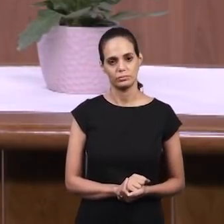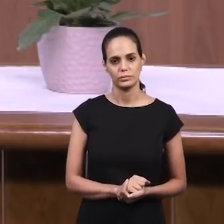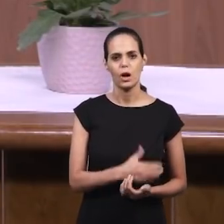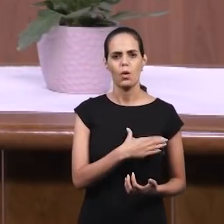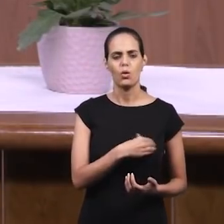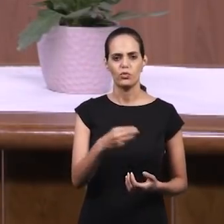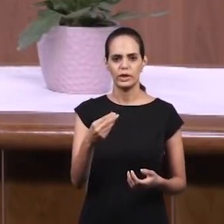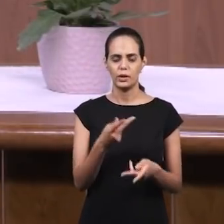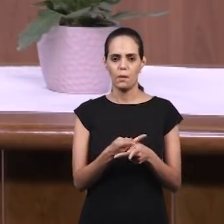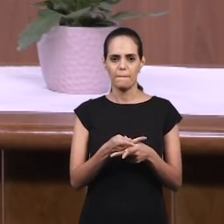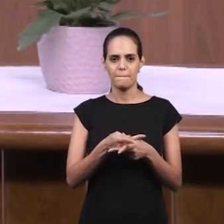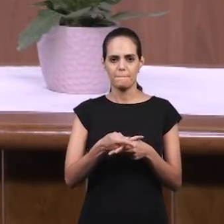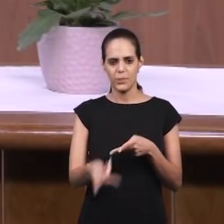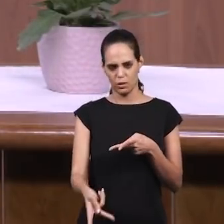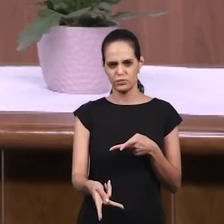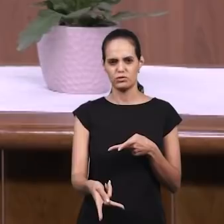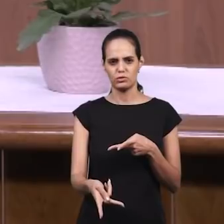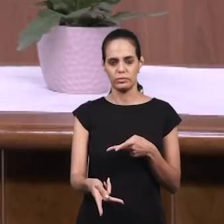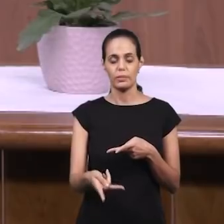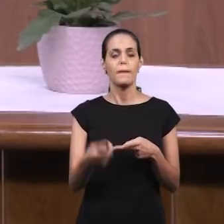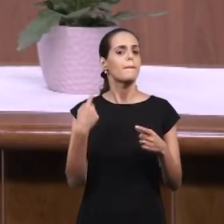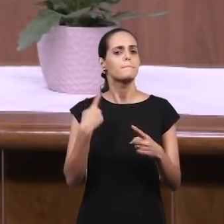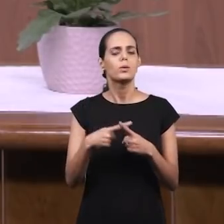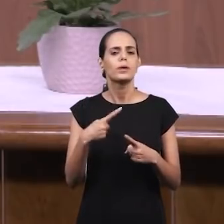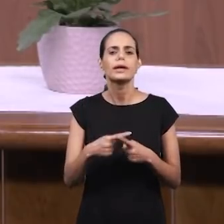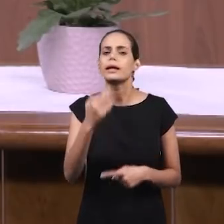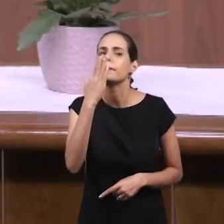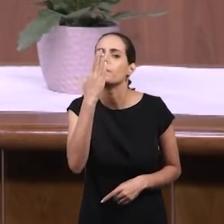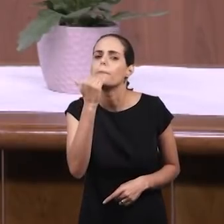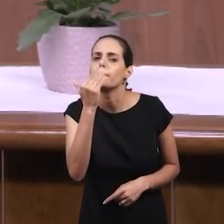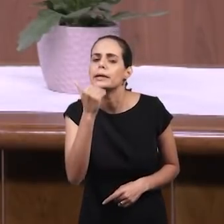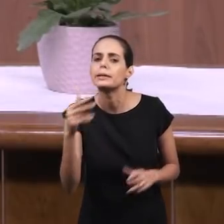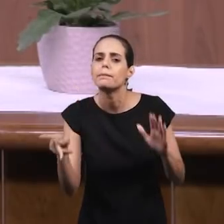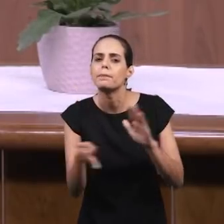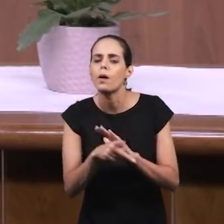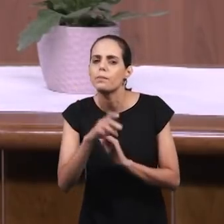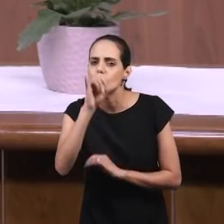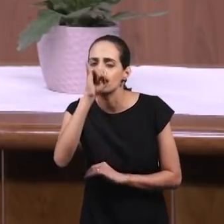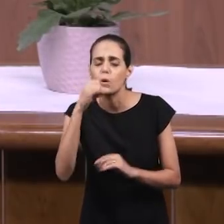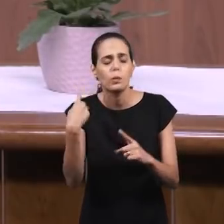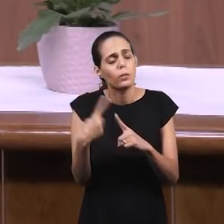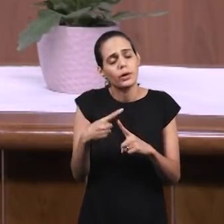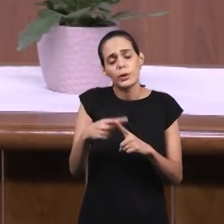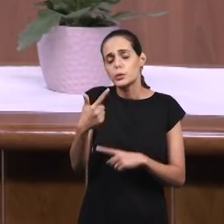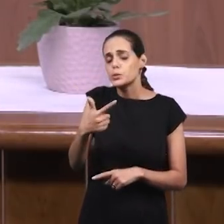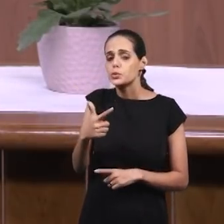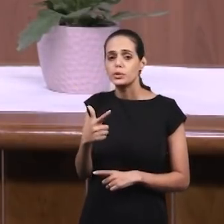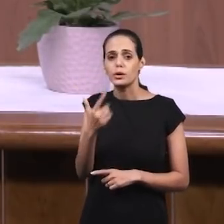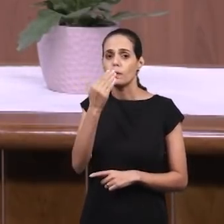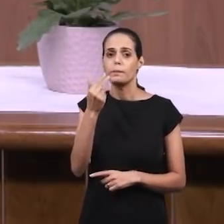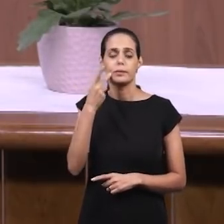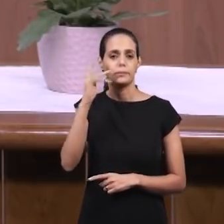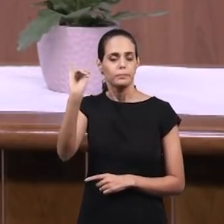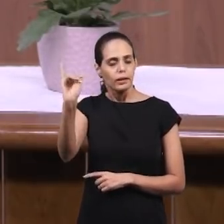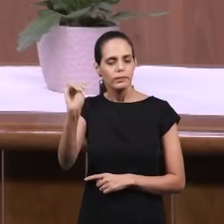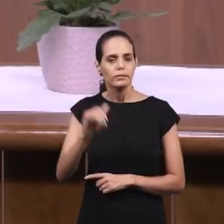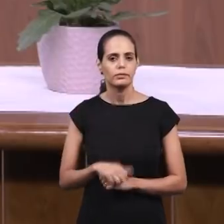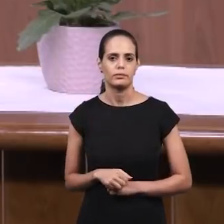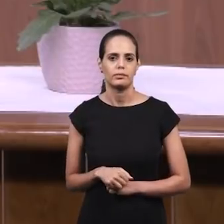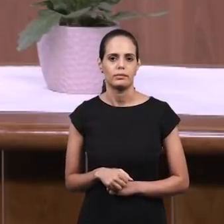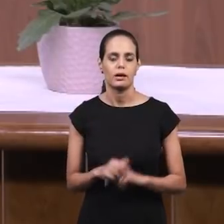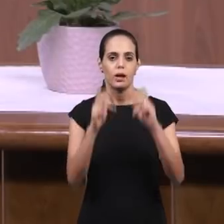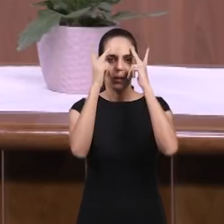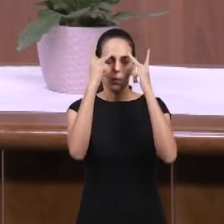ele não tinha comida do pai, da casa do pai. E o homem, ele vai atrás